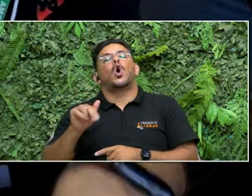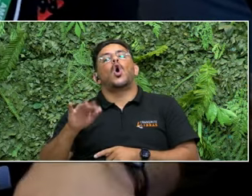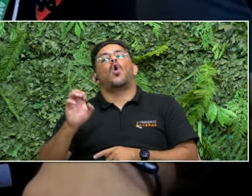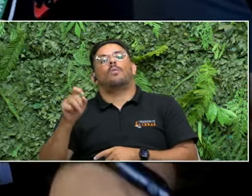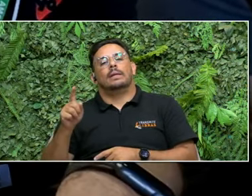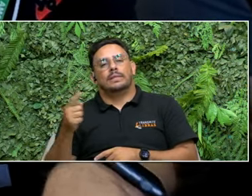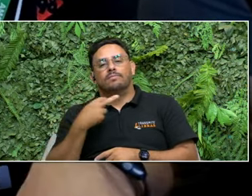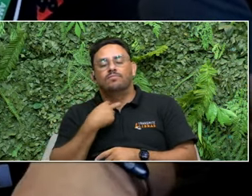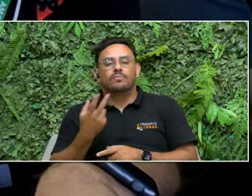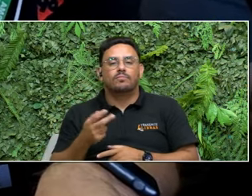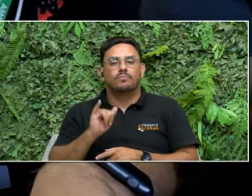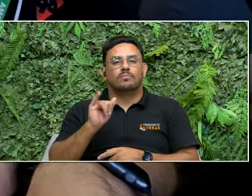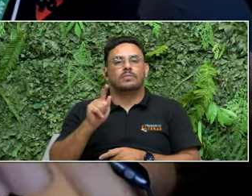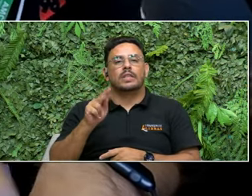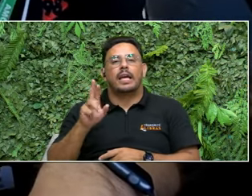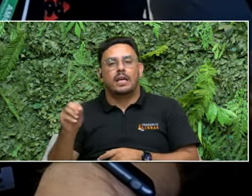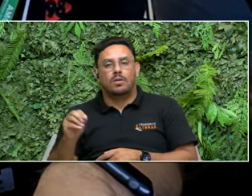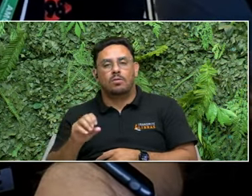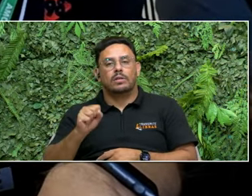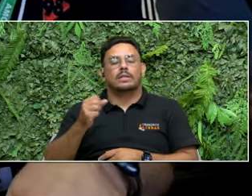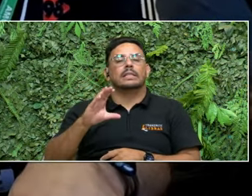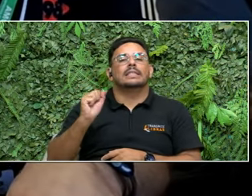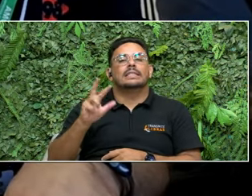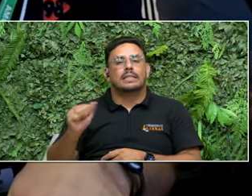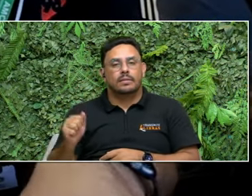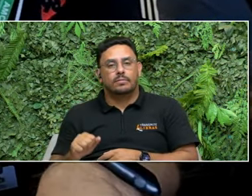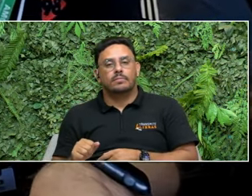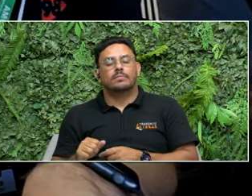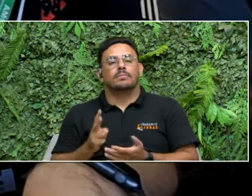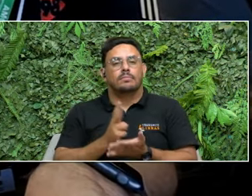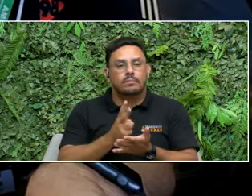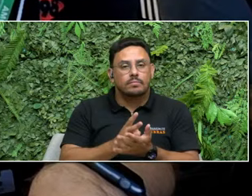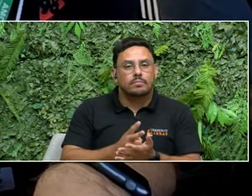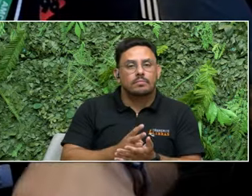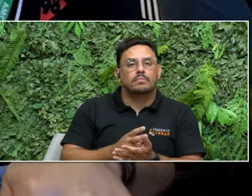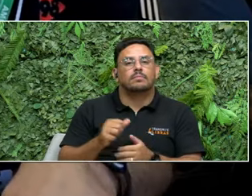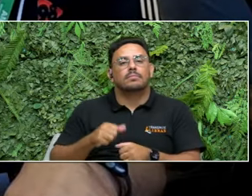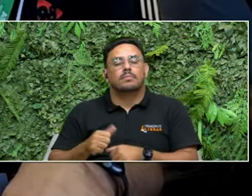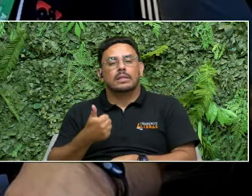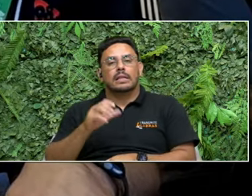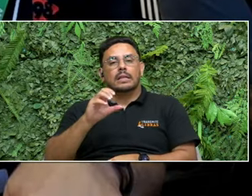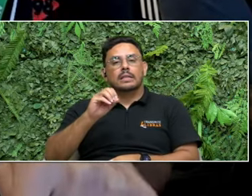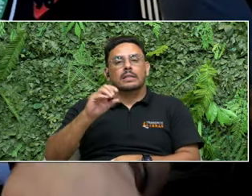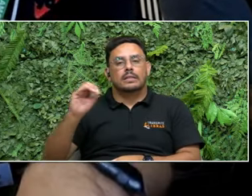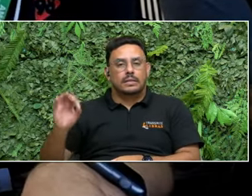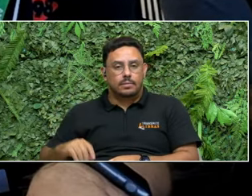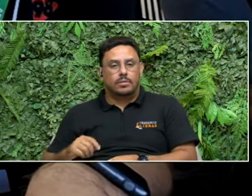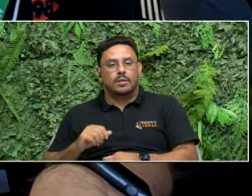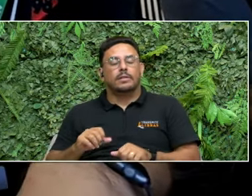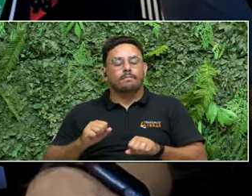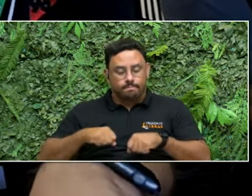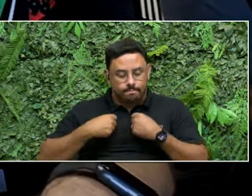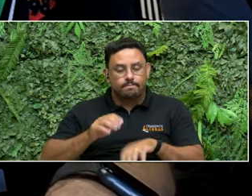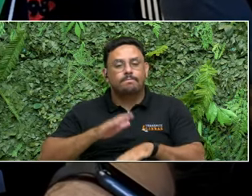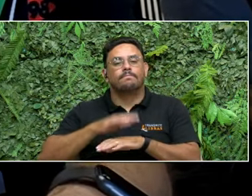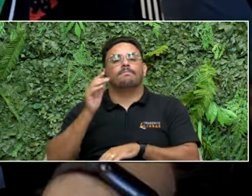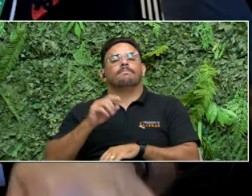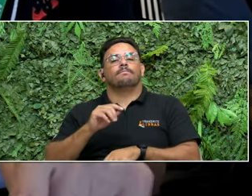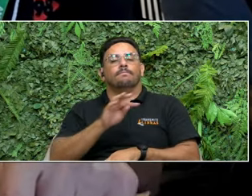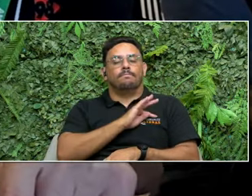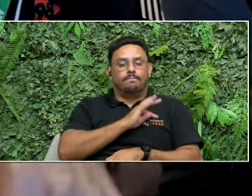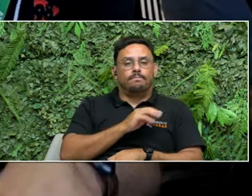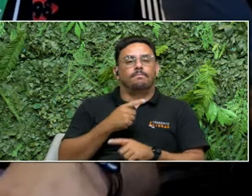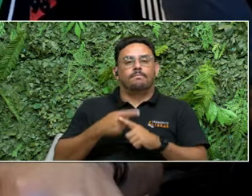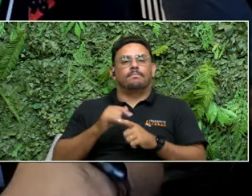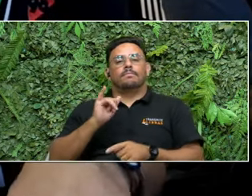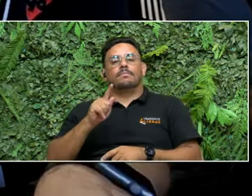rub que não pode jogar nem veio mas Igor Gomes e escapa mesmo escapa não estando 100% ele entrega muito